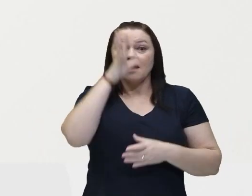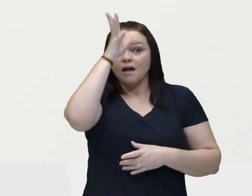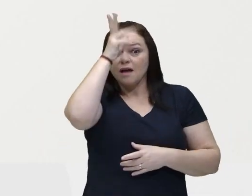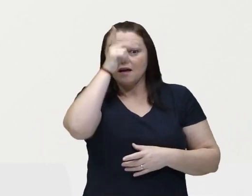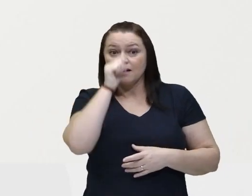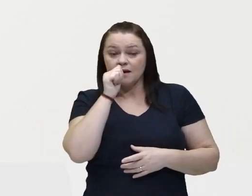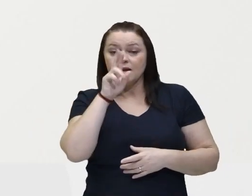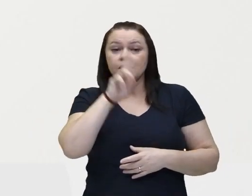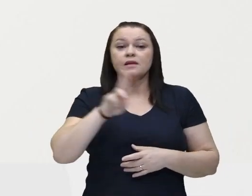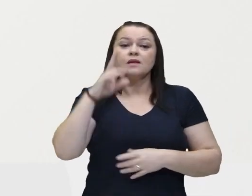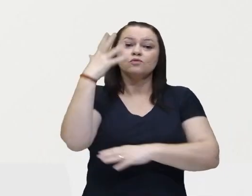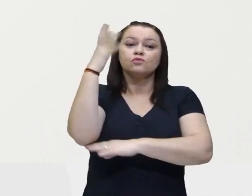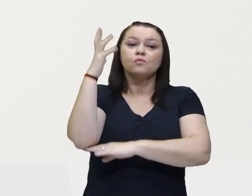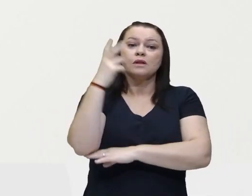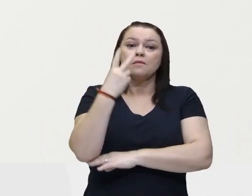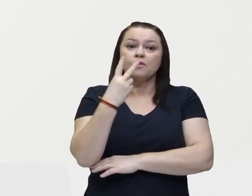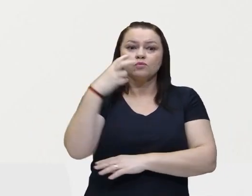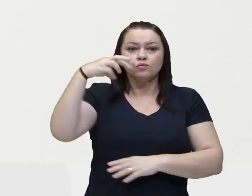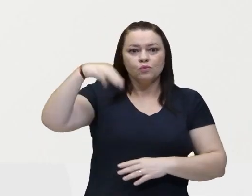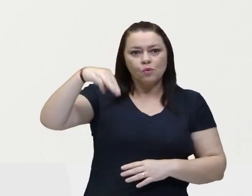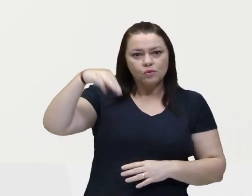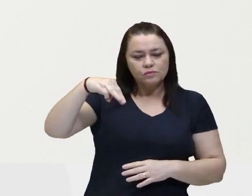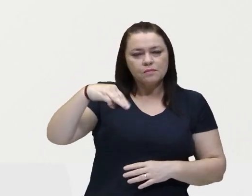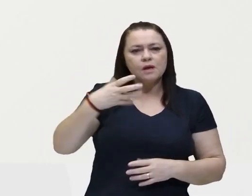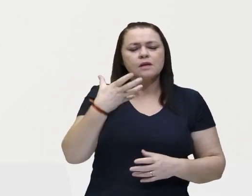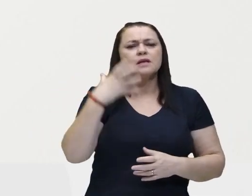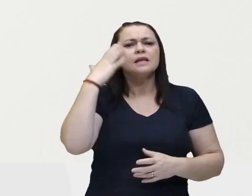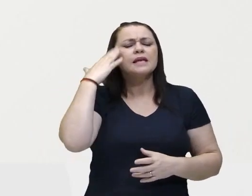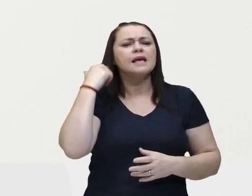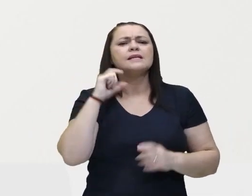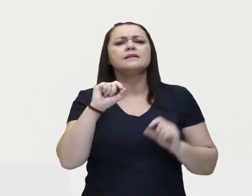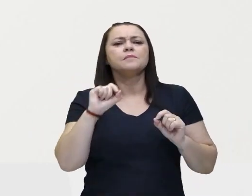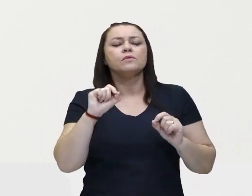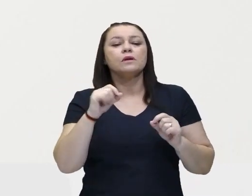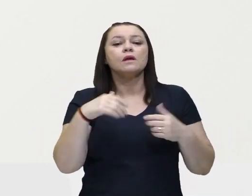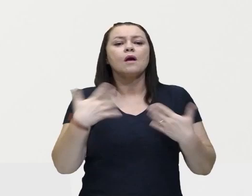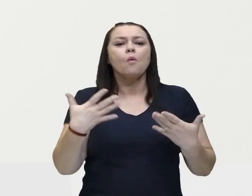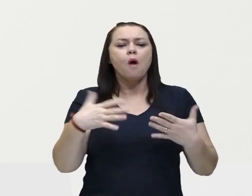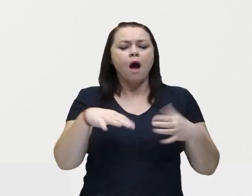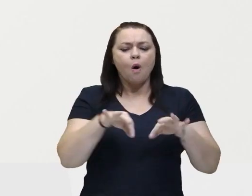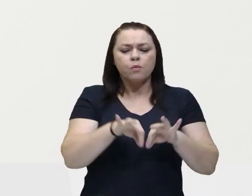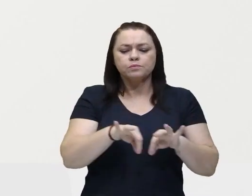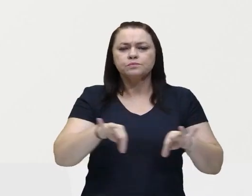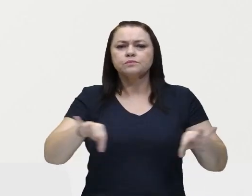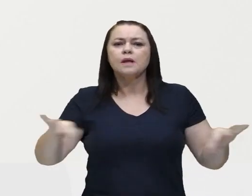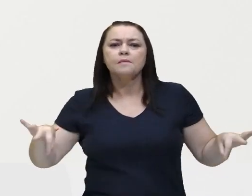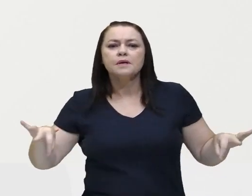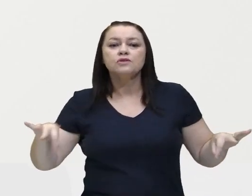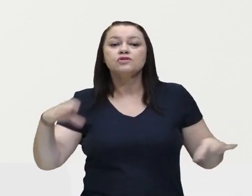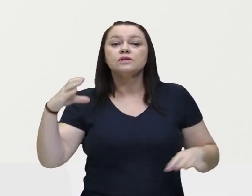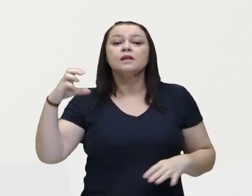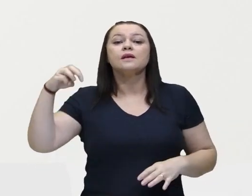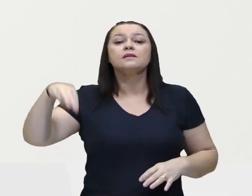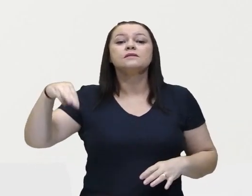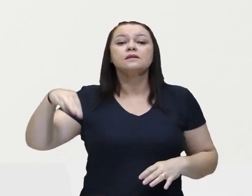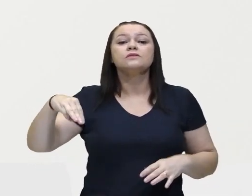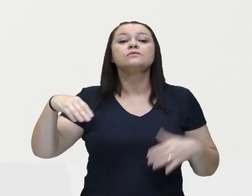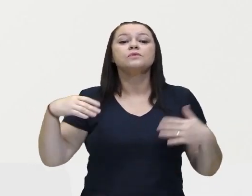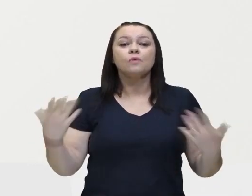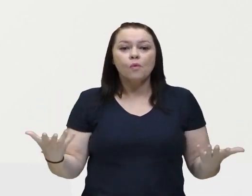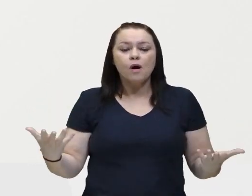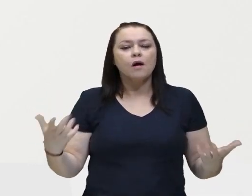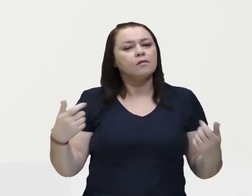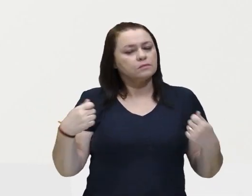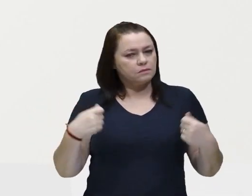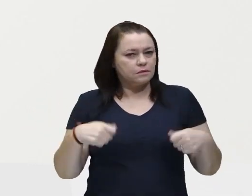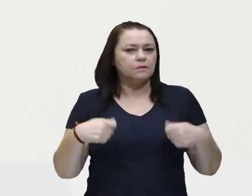de tamanho. O que ele quer saber? Qual é a medida dessas tábuas em centímetro? Tá certo? Então eu tenho que